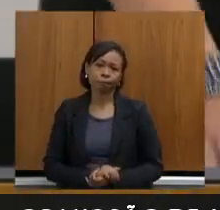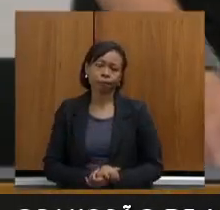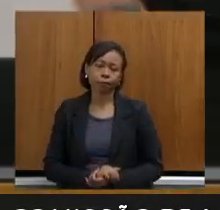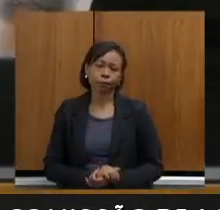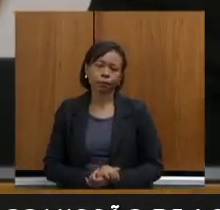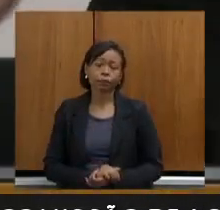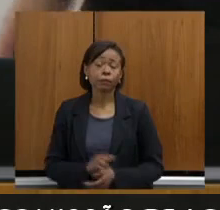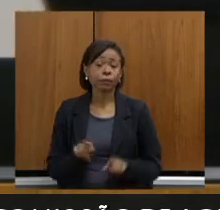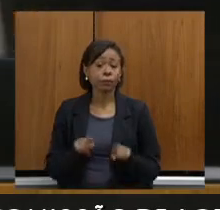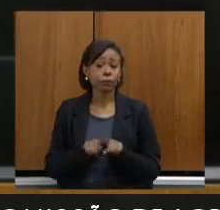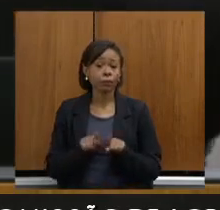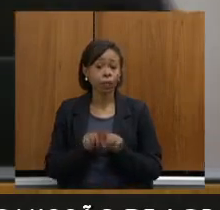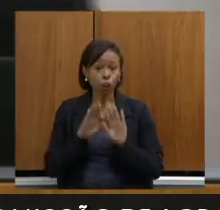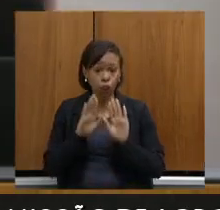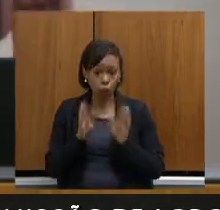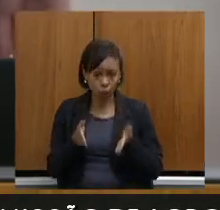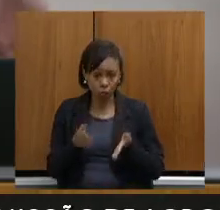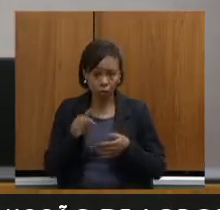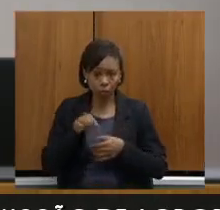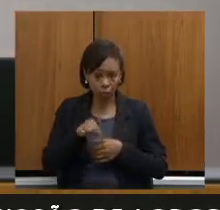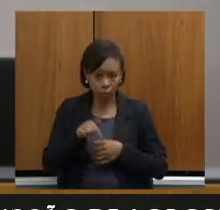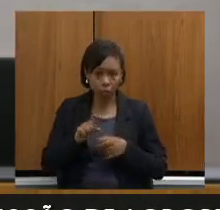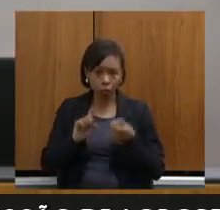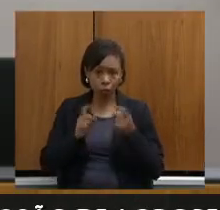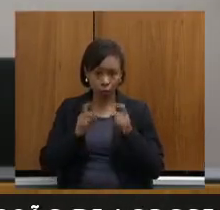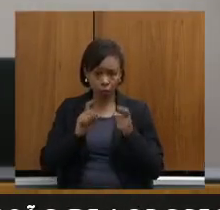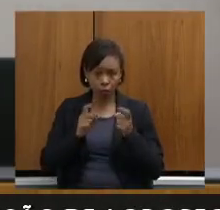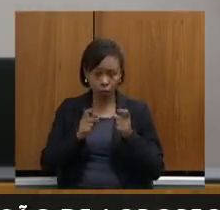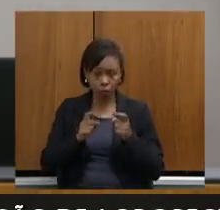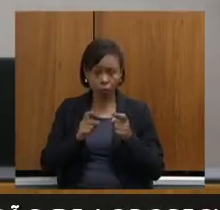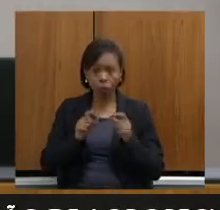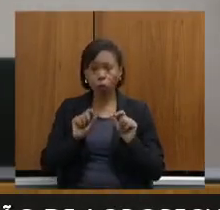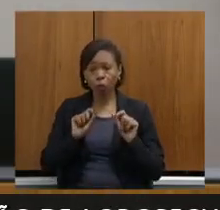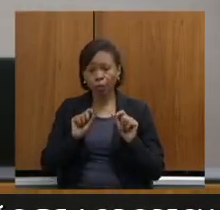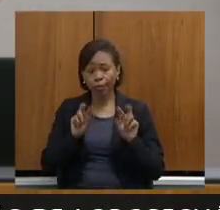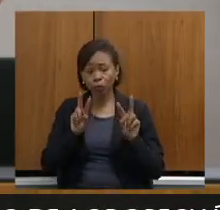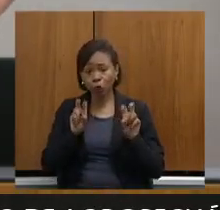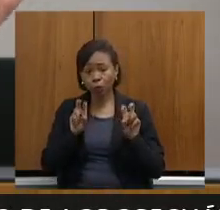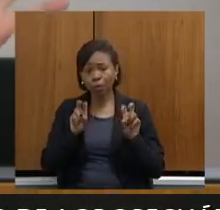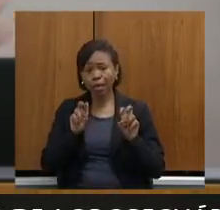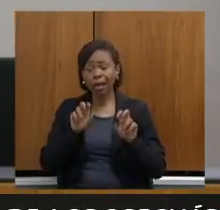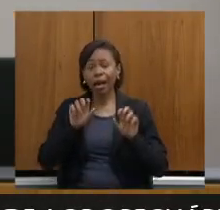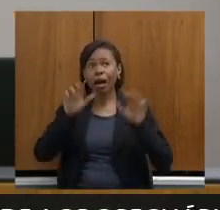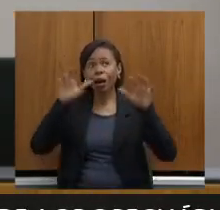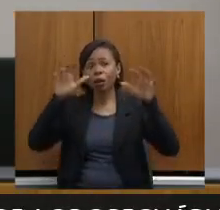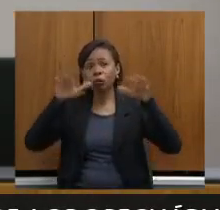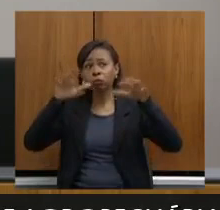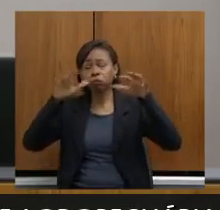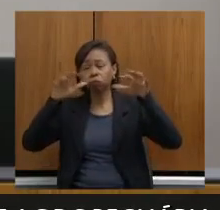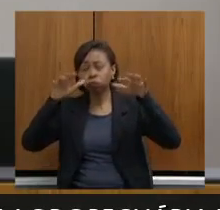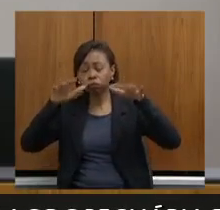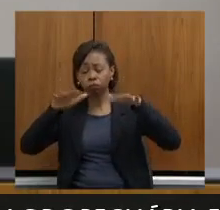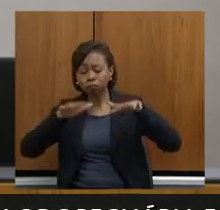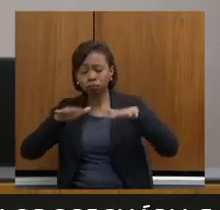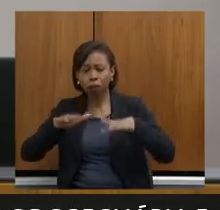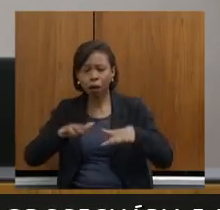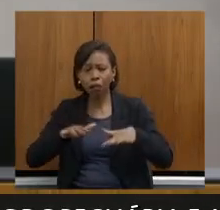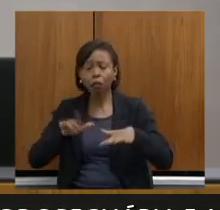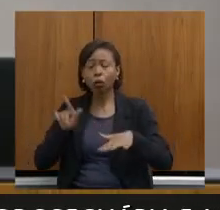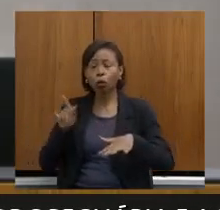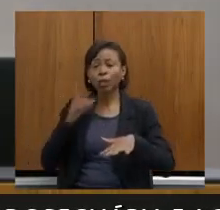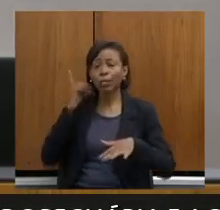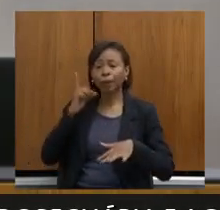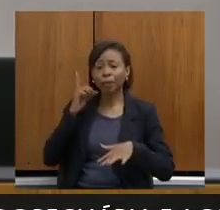já tivemos aqui também uma reunião para tratar da geada a pedido do deputado Antonio Carlos Arantes